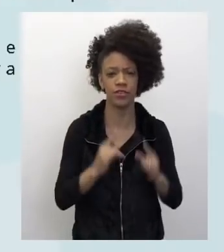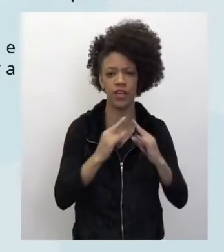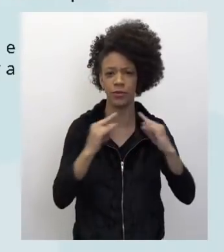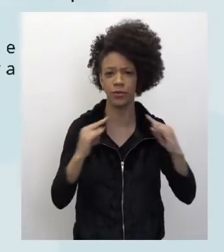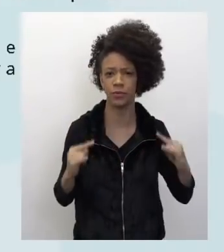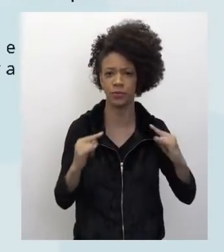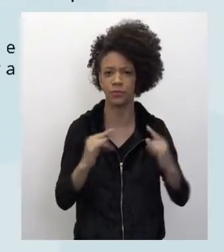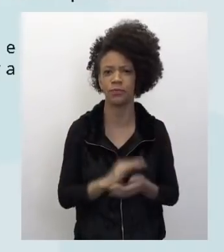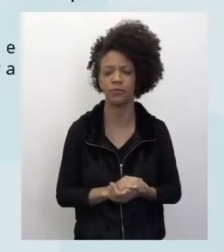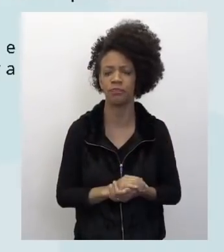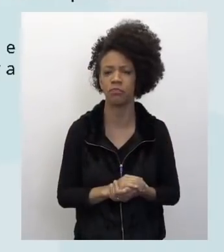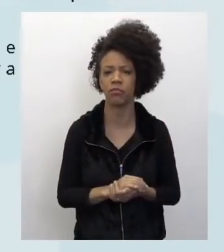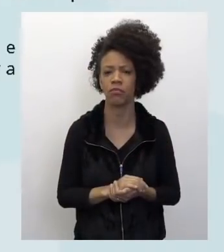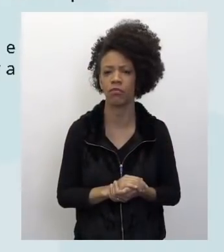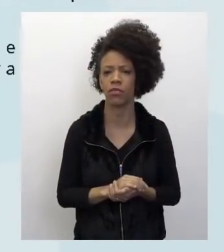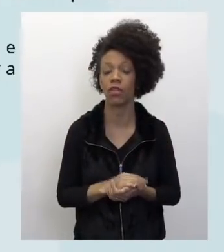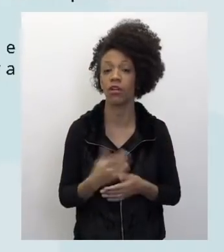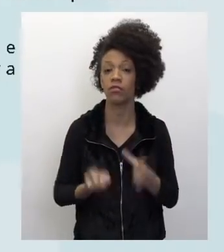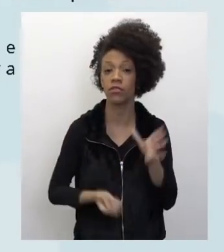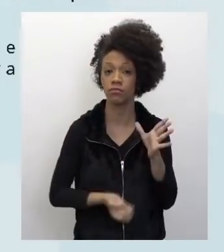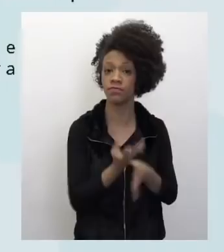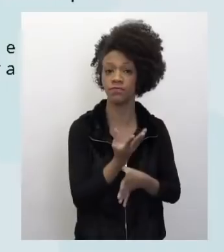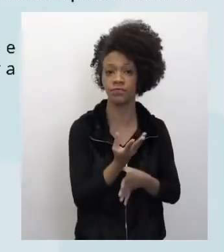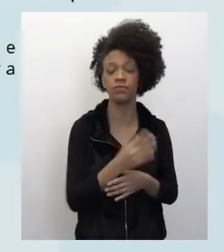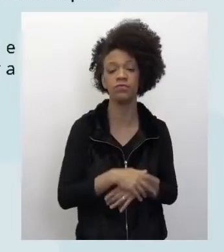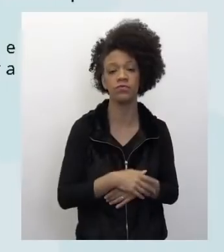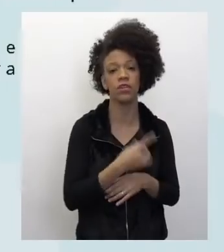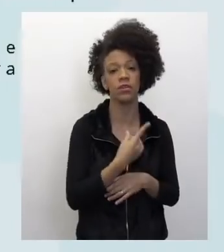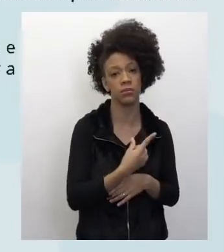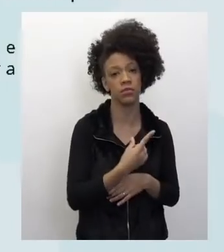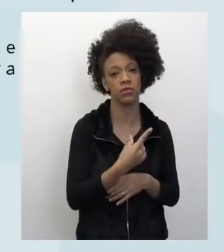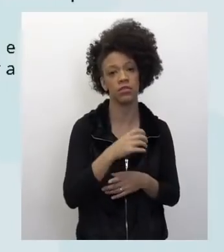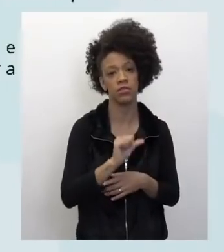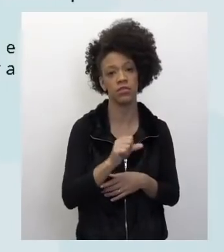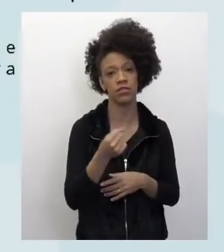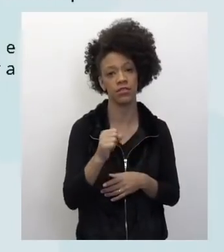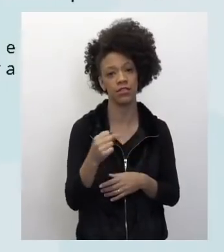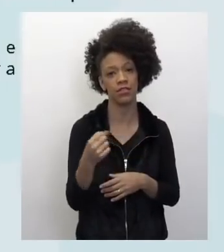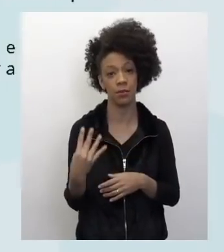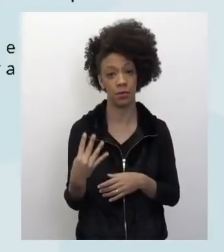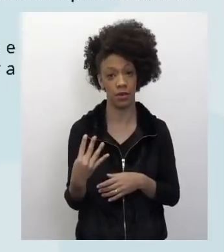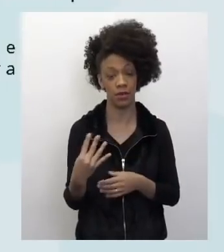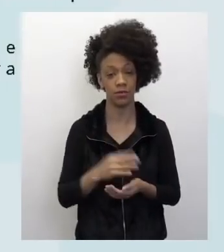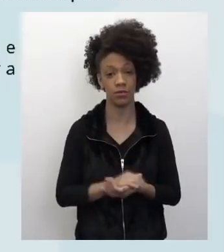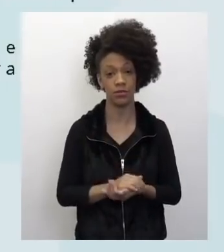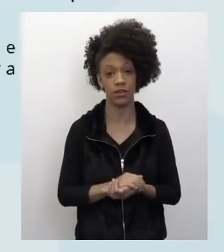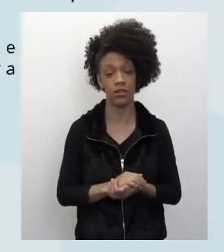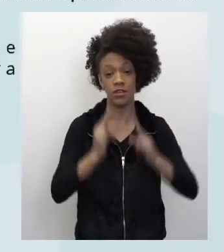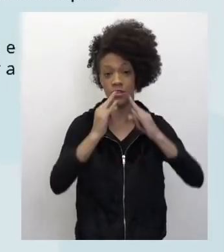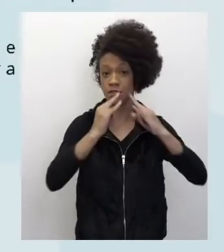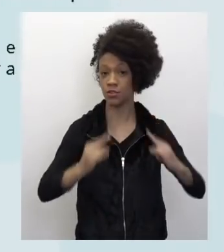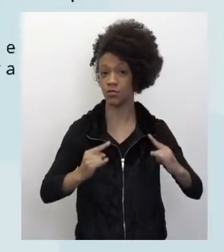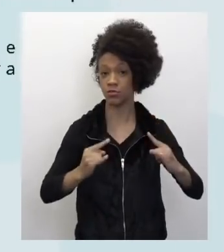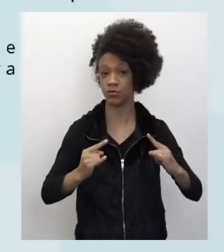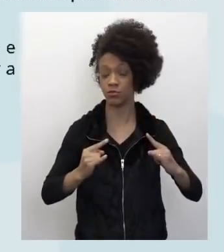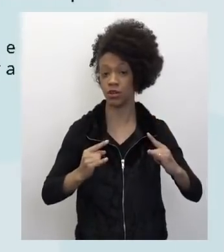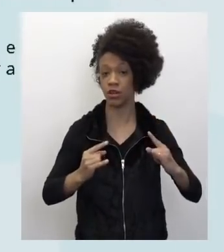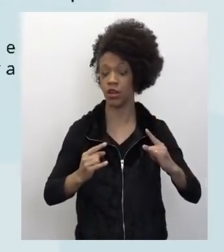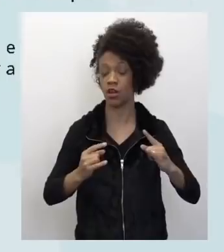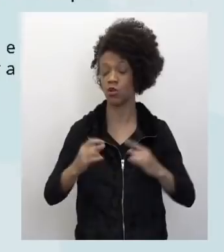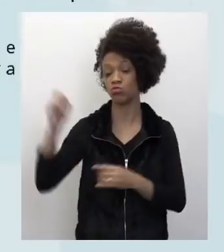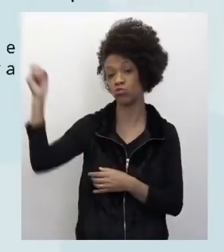de pandemia. Foi criado em 1984, Cirque du Soleil, Circo do Sol, é uma